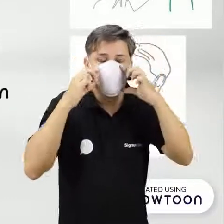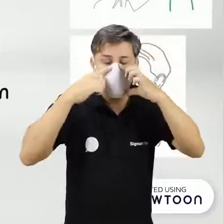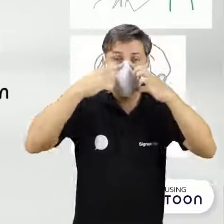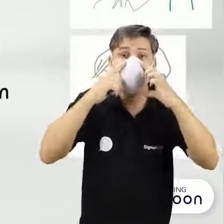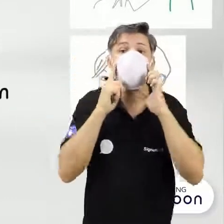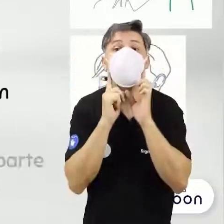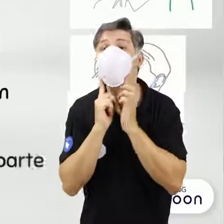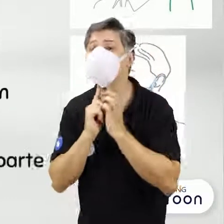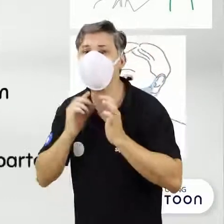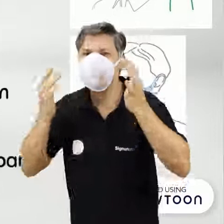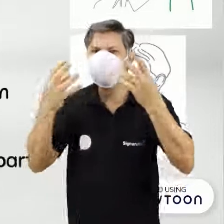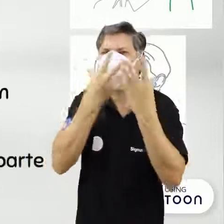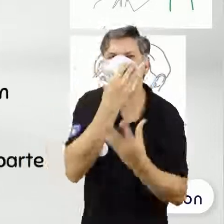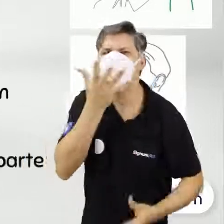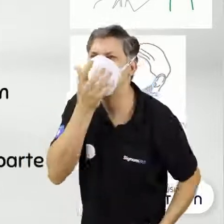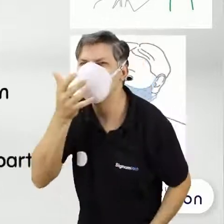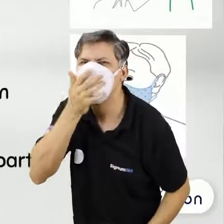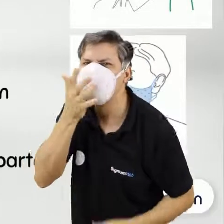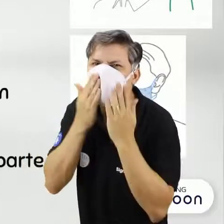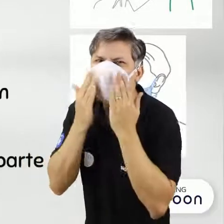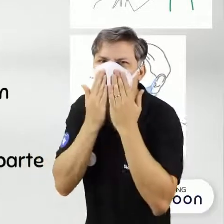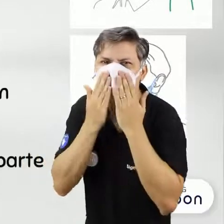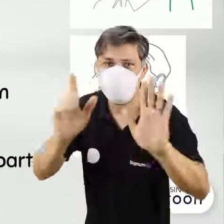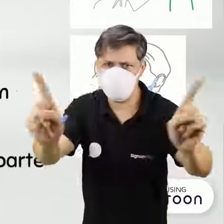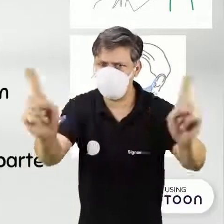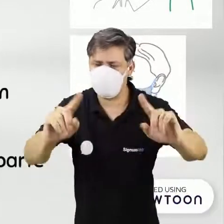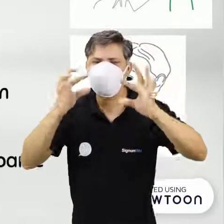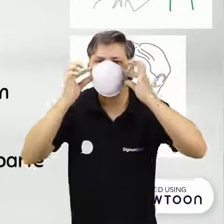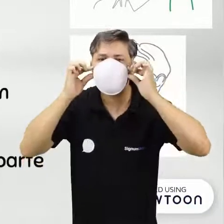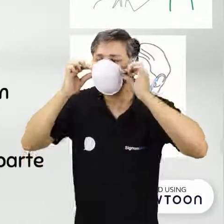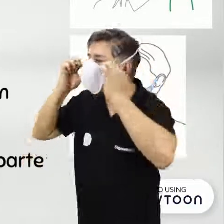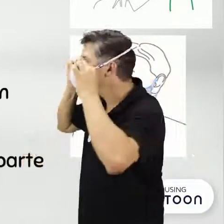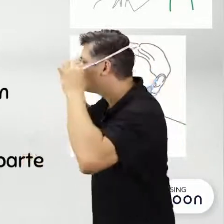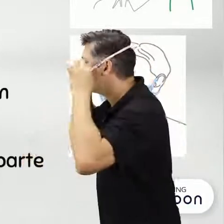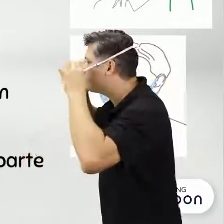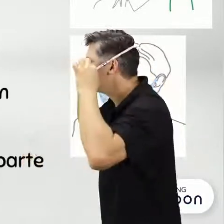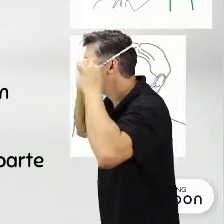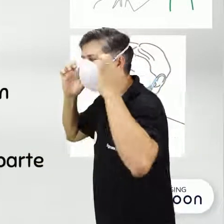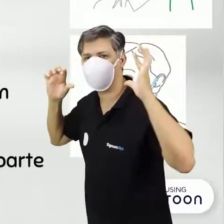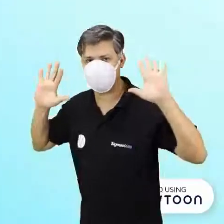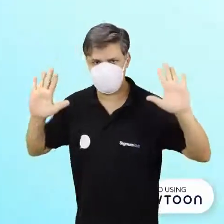bem o nariz, boca e queixo. Não fique tocando na parte de tecido da máscara.